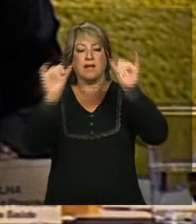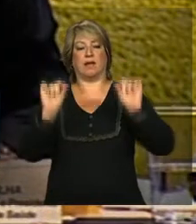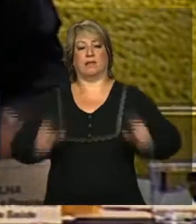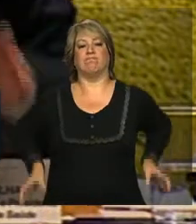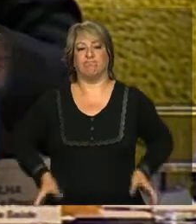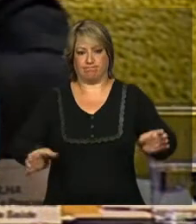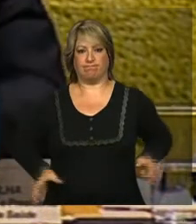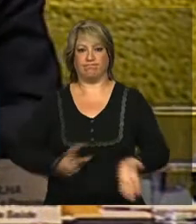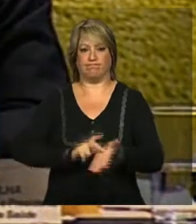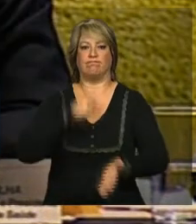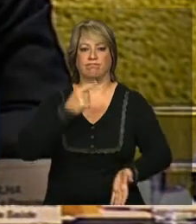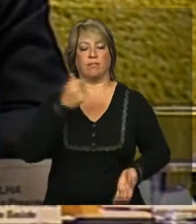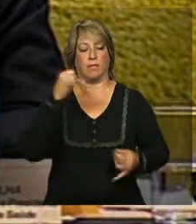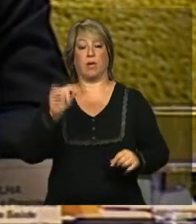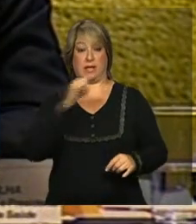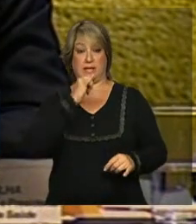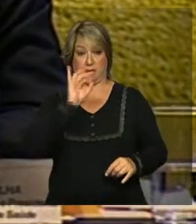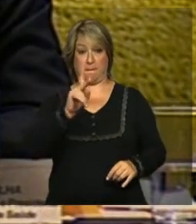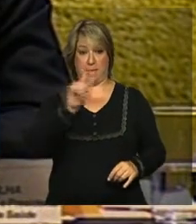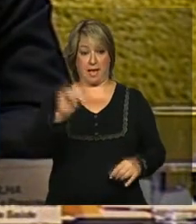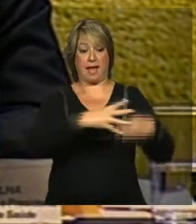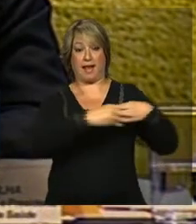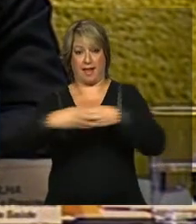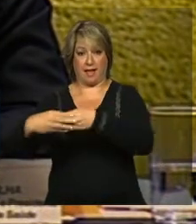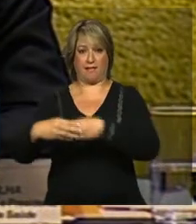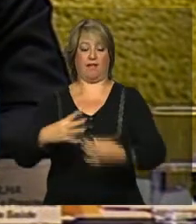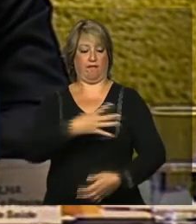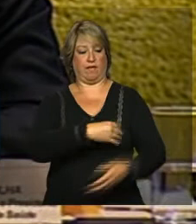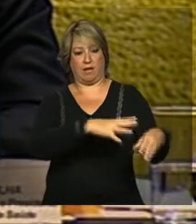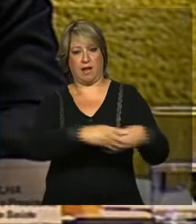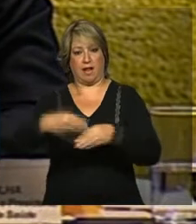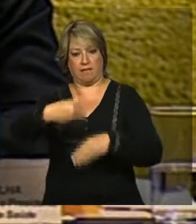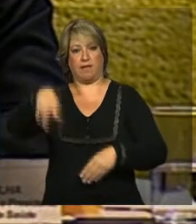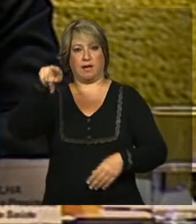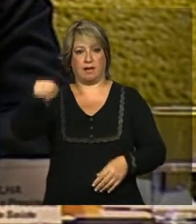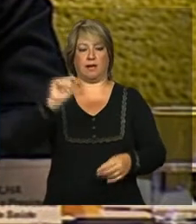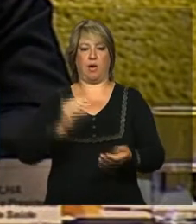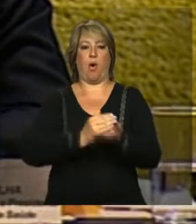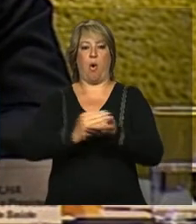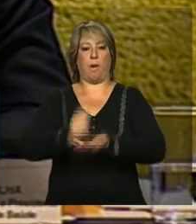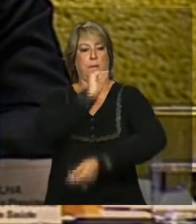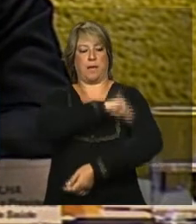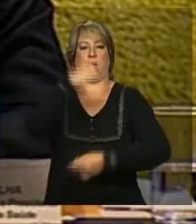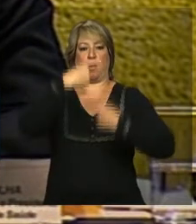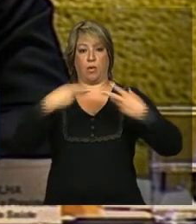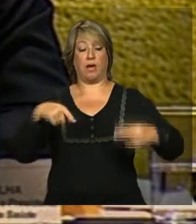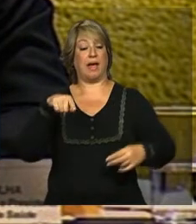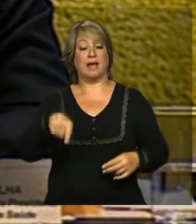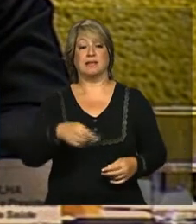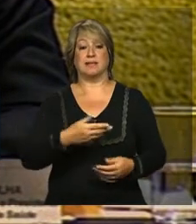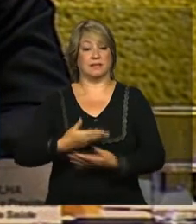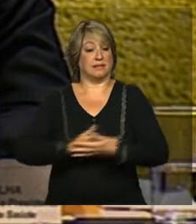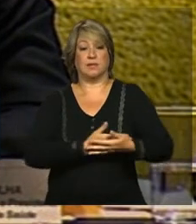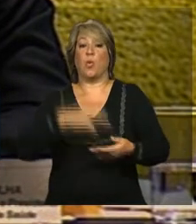chegar agora se o pai leva a criança para unidade de saúde nessa campanha é uma criança que não começou ainda o esquema